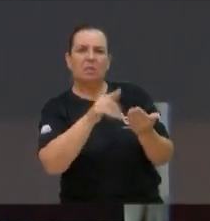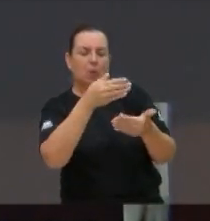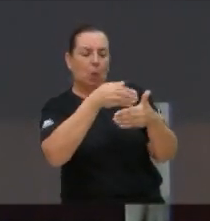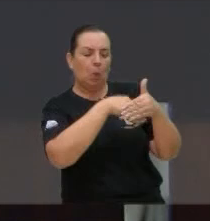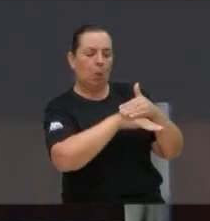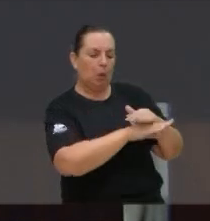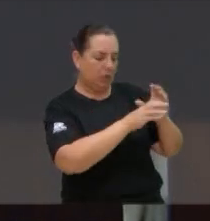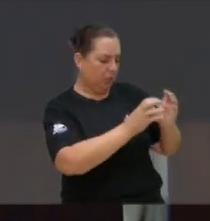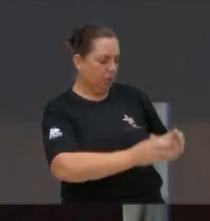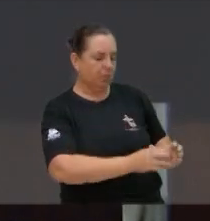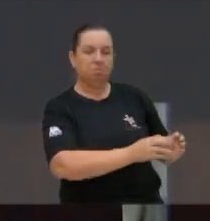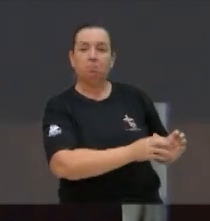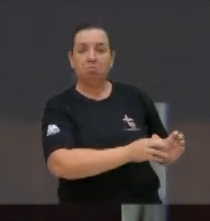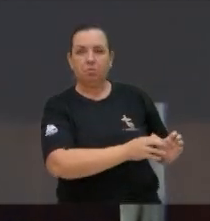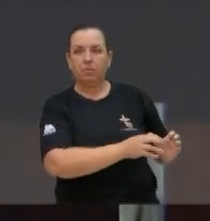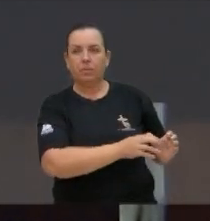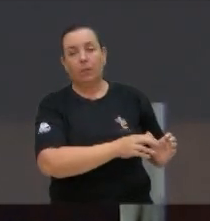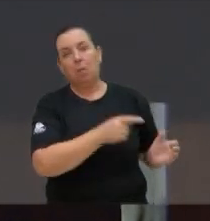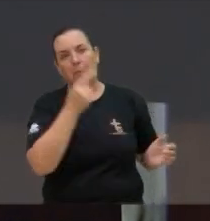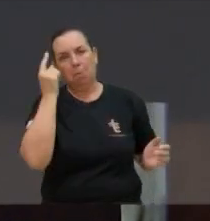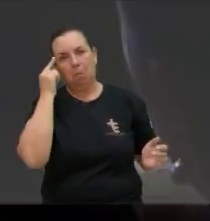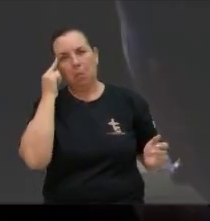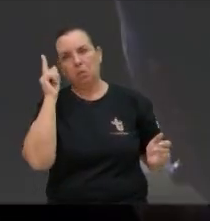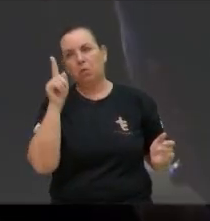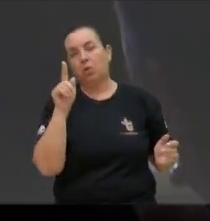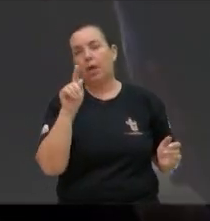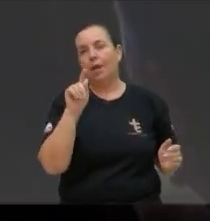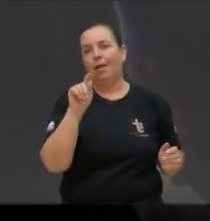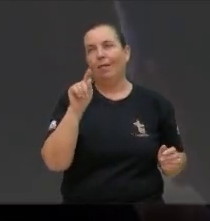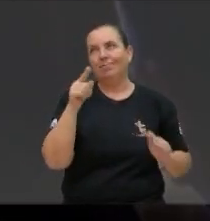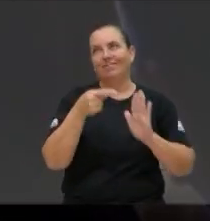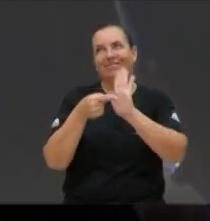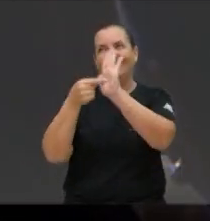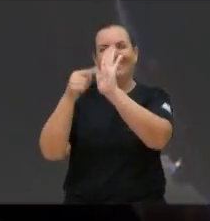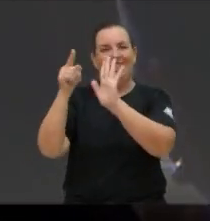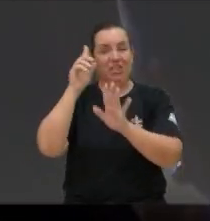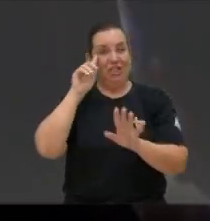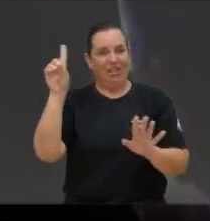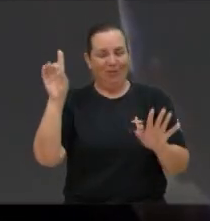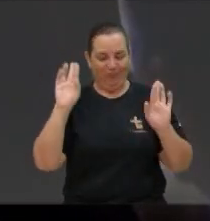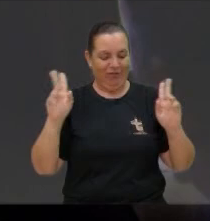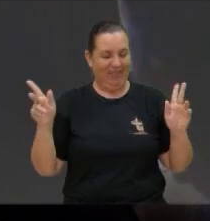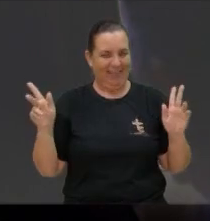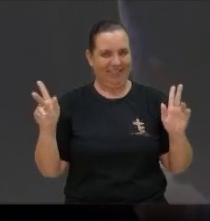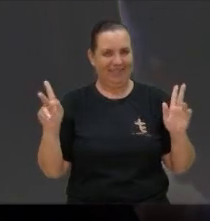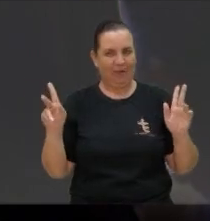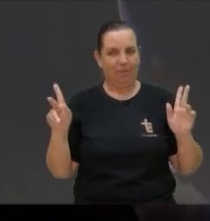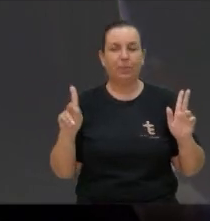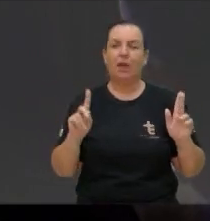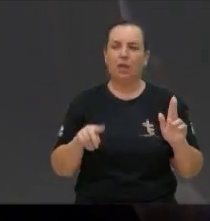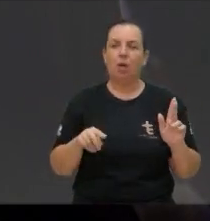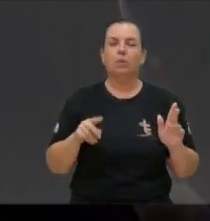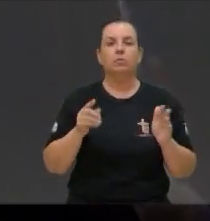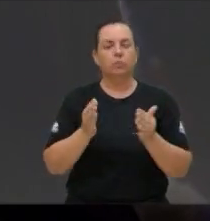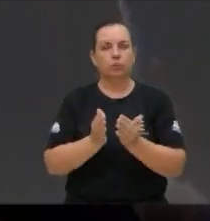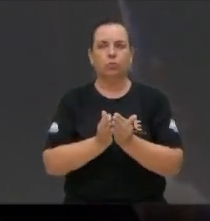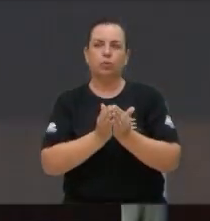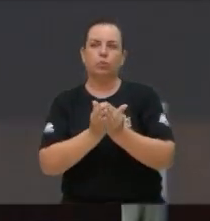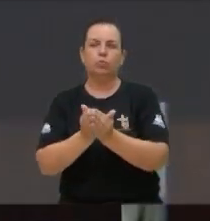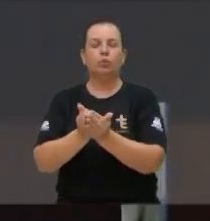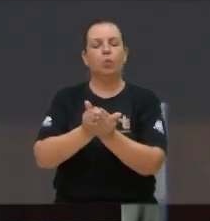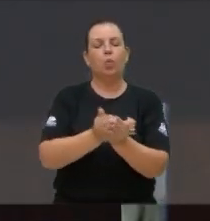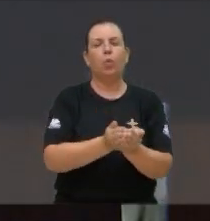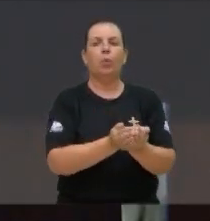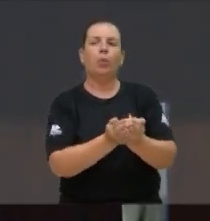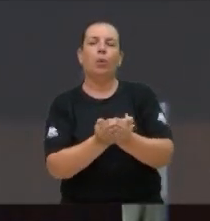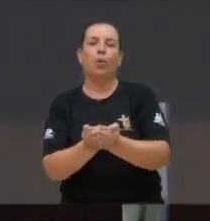lado, achando que era um sinal de Deus, um sinal diferente. E depois aquele senhor pegou